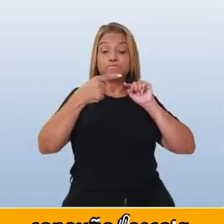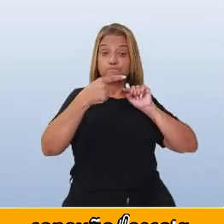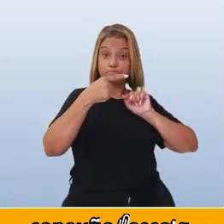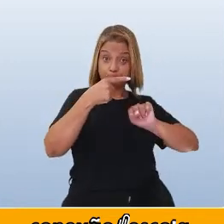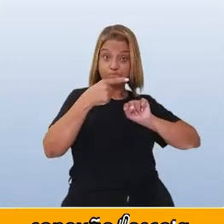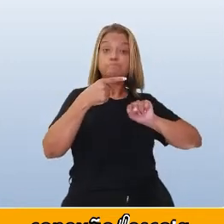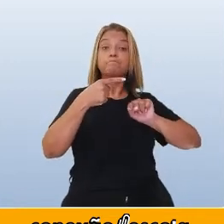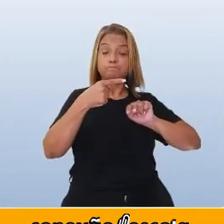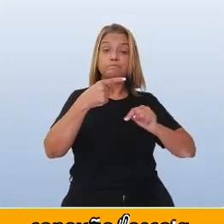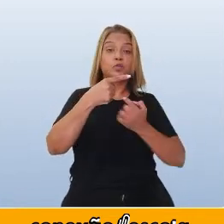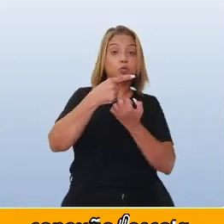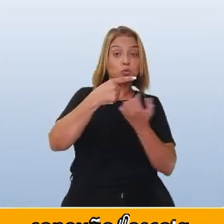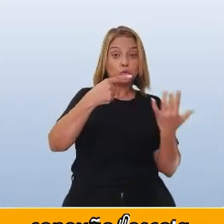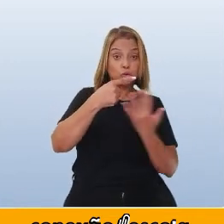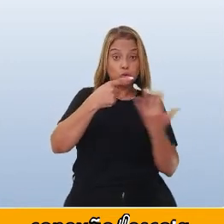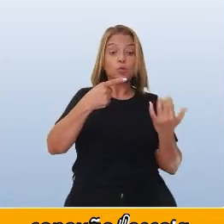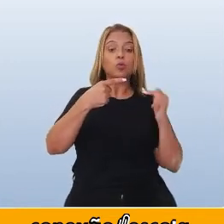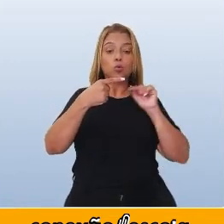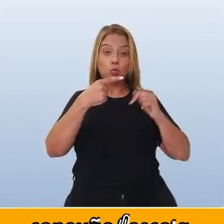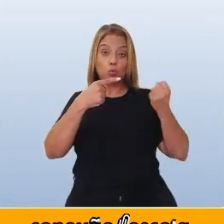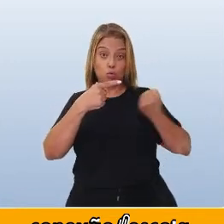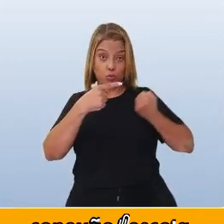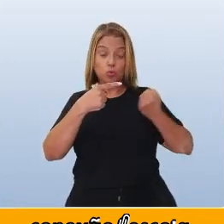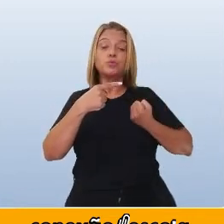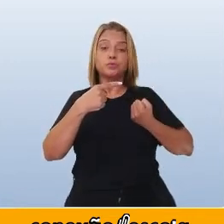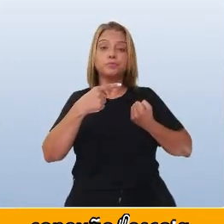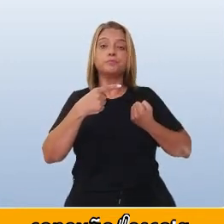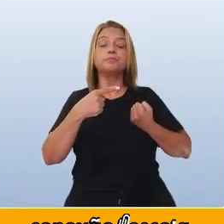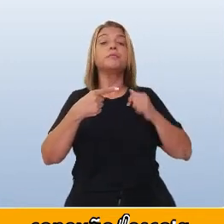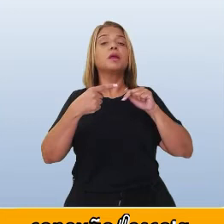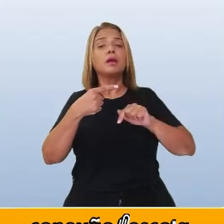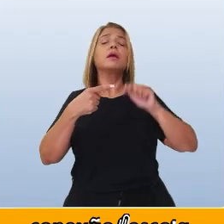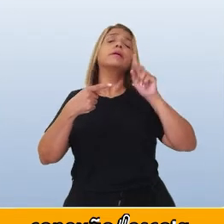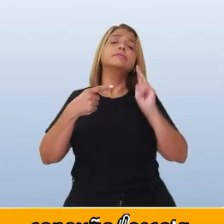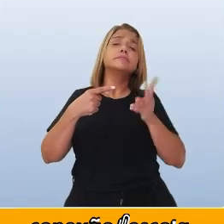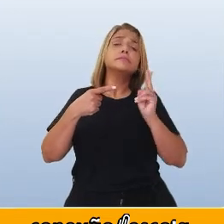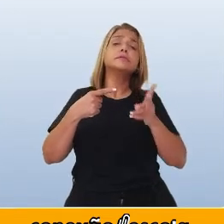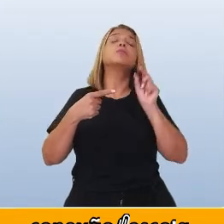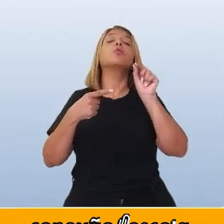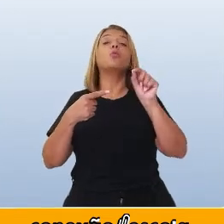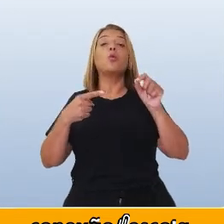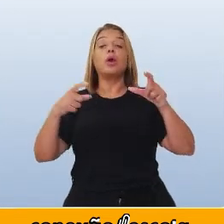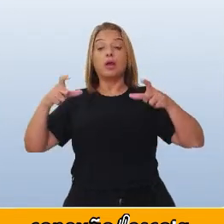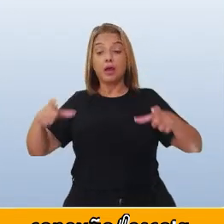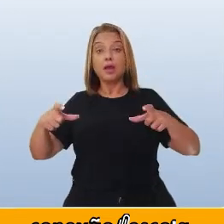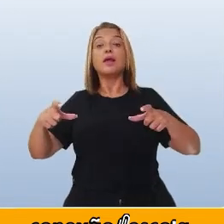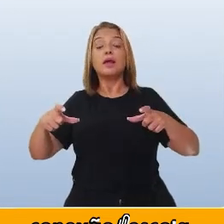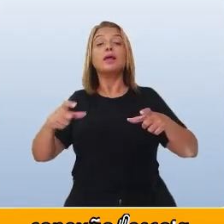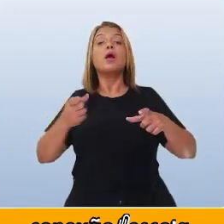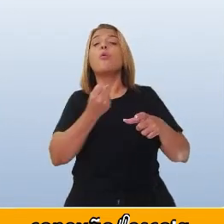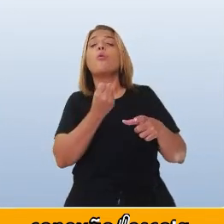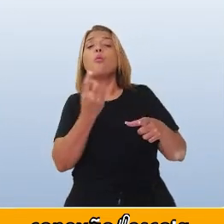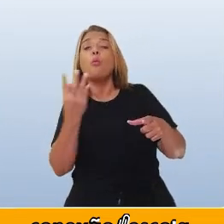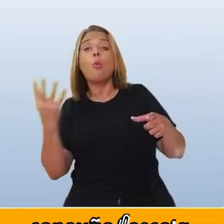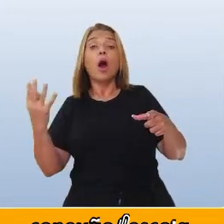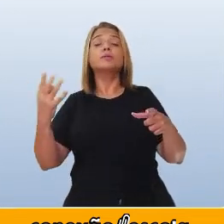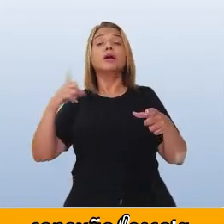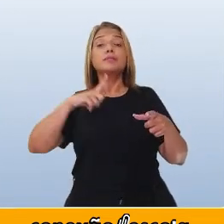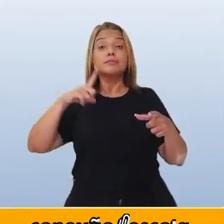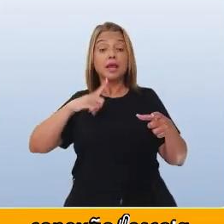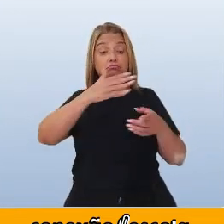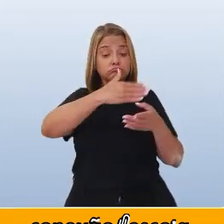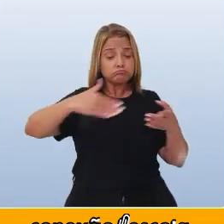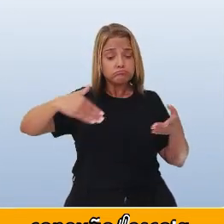denominador, que é esse número que aparece embaixo, ele sempre será o número de divisões que